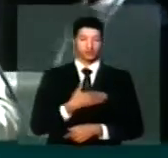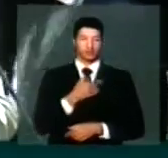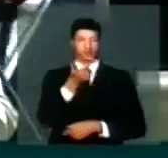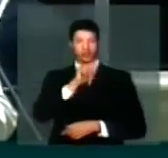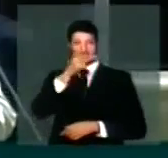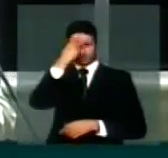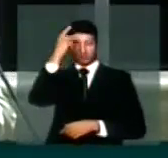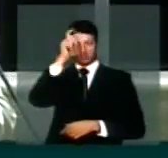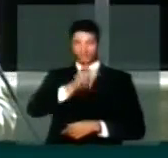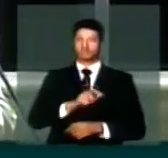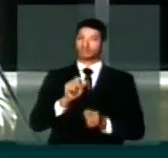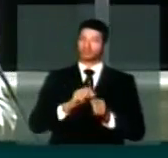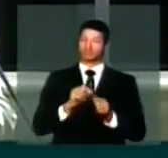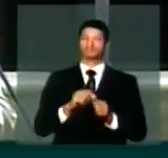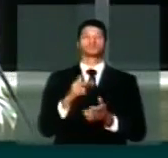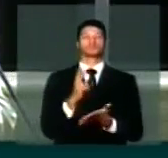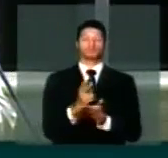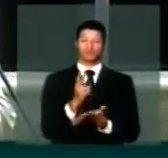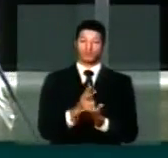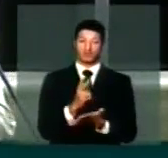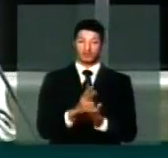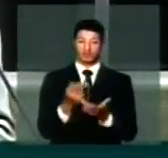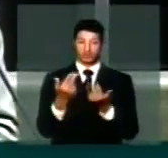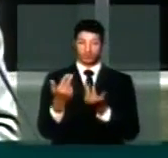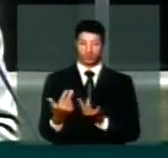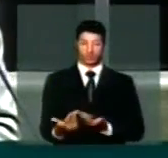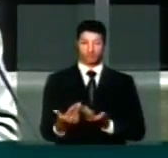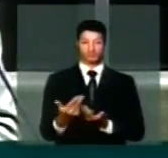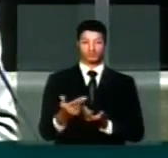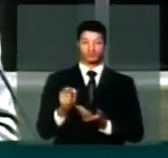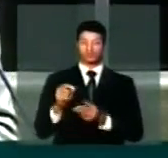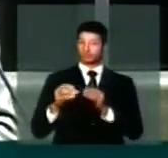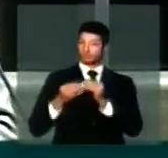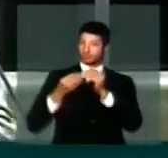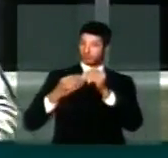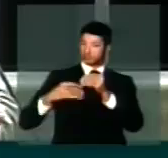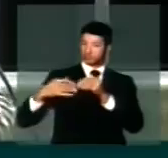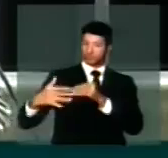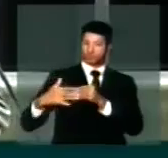outros candidatos fizessem o mesmo, despendeu